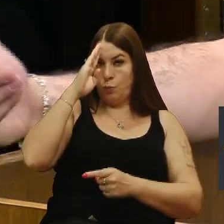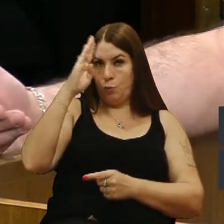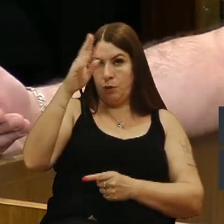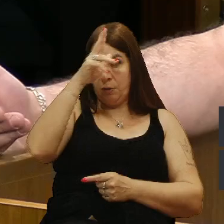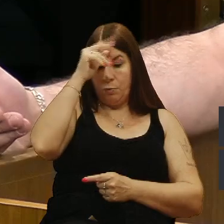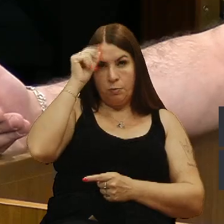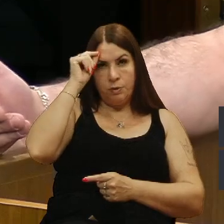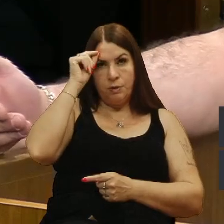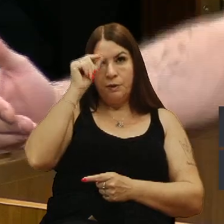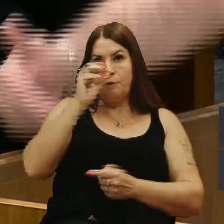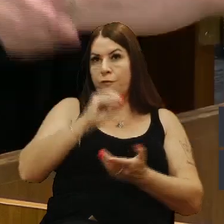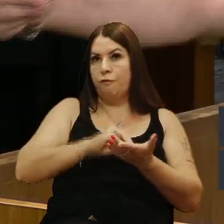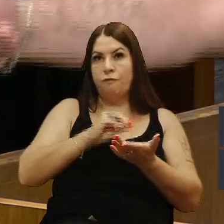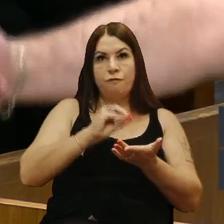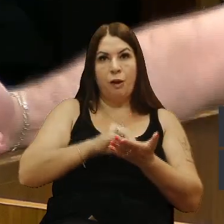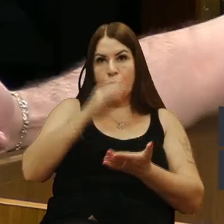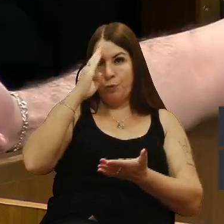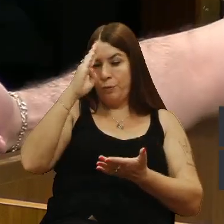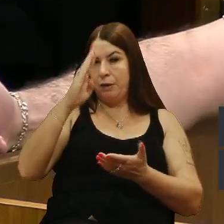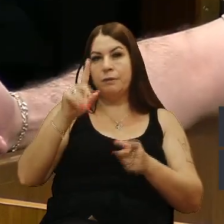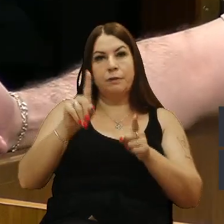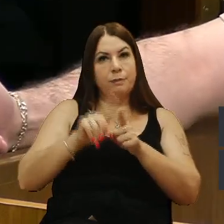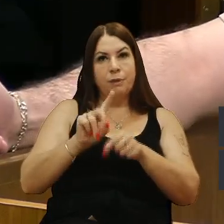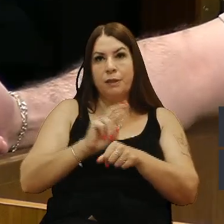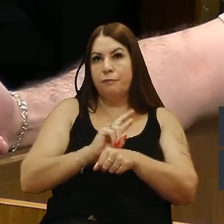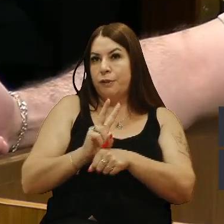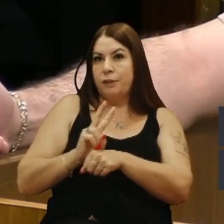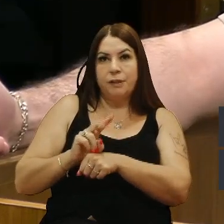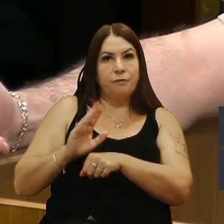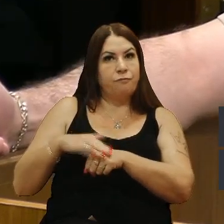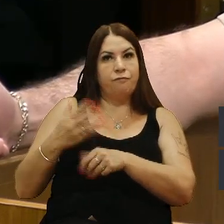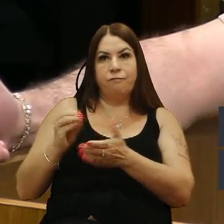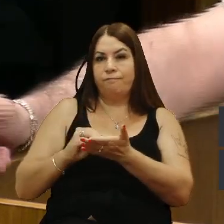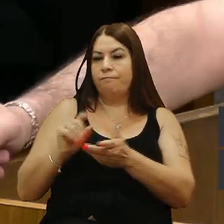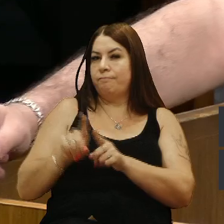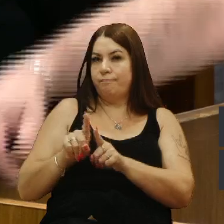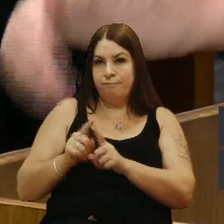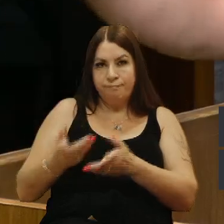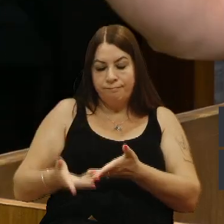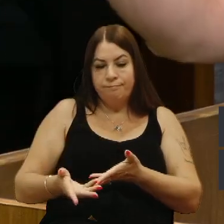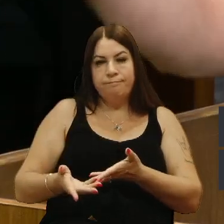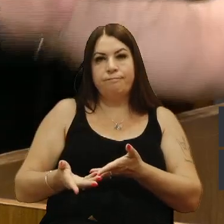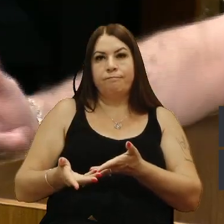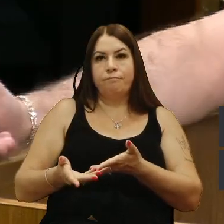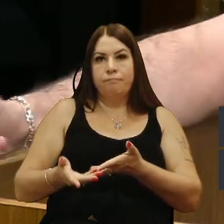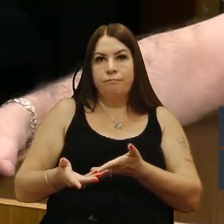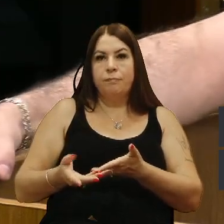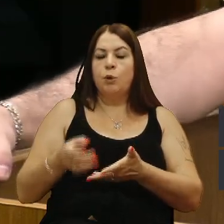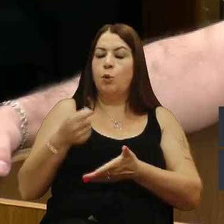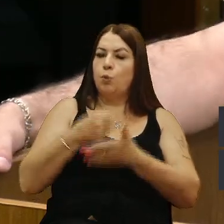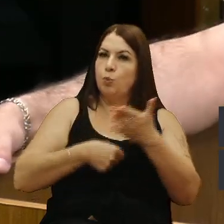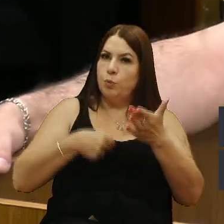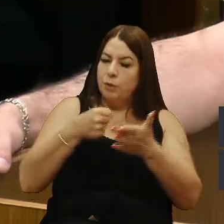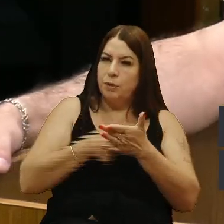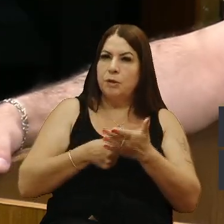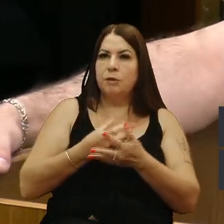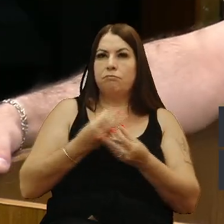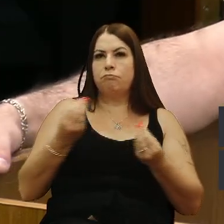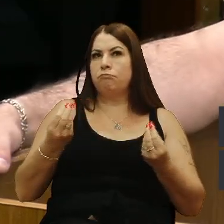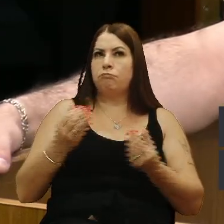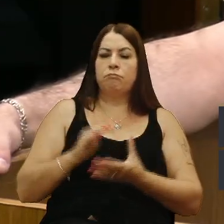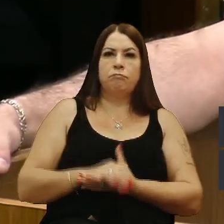está com efetivo baixíssimo, mais ainda a fiscalização de trânsito. Então a gente já está lutando, peleando, já